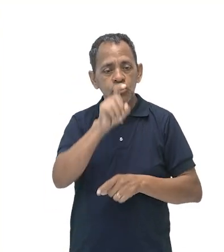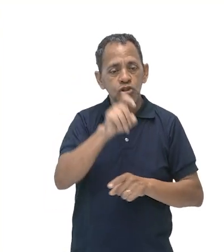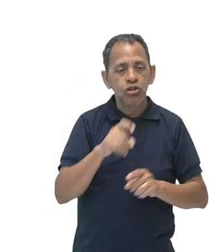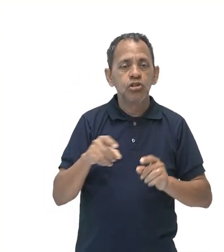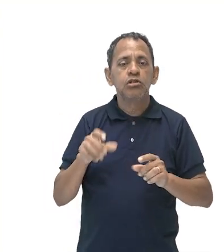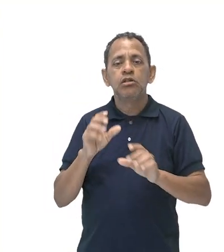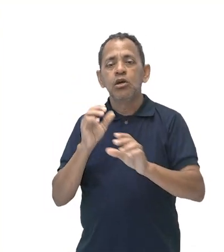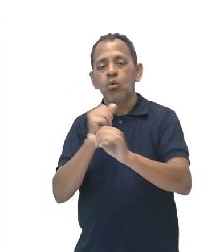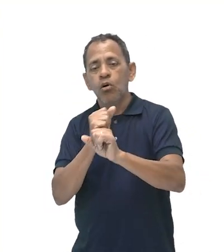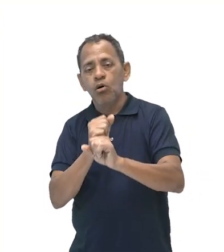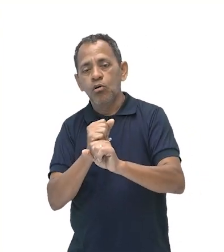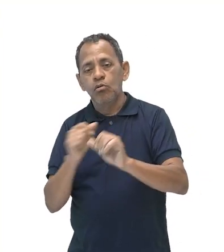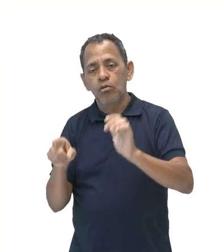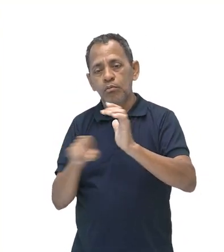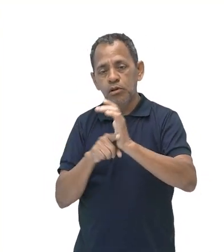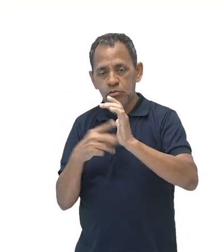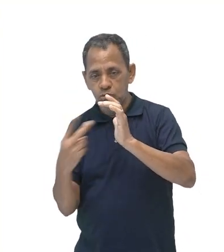2,